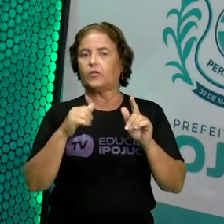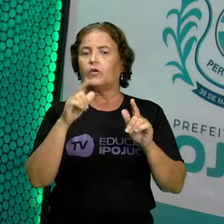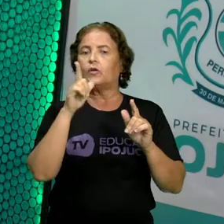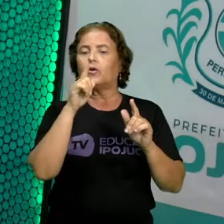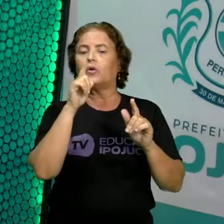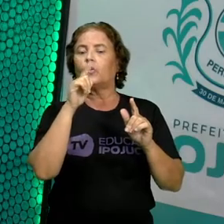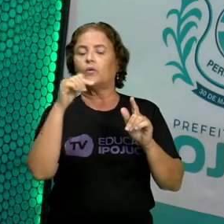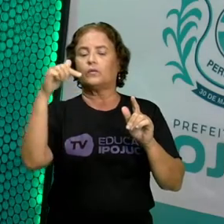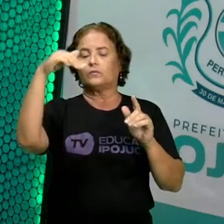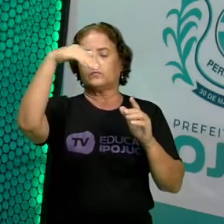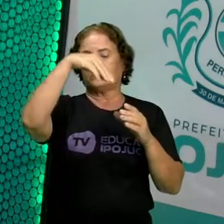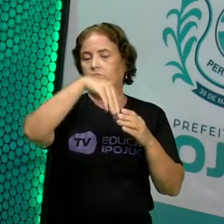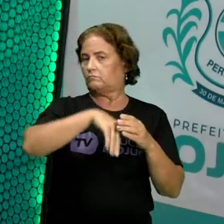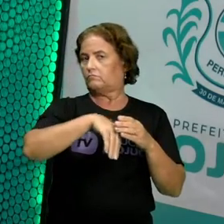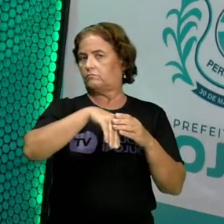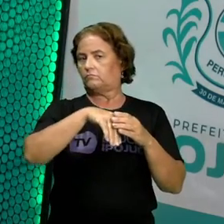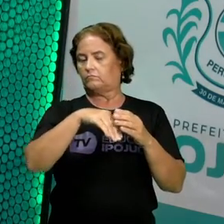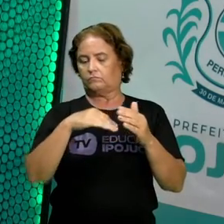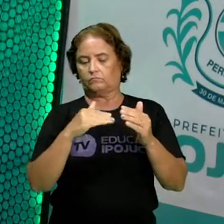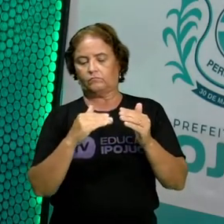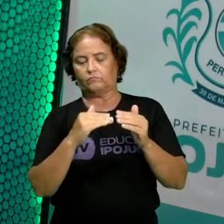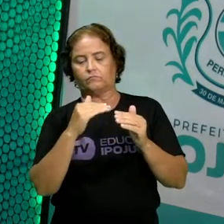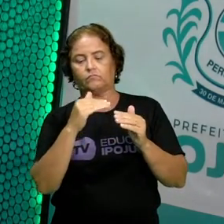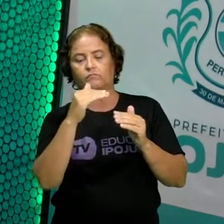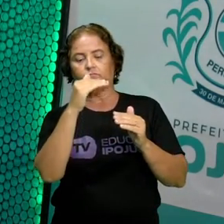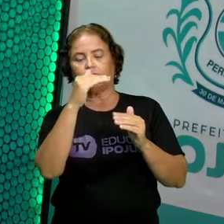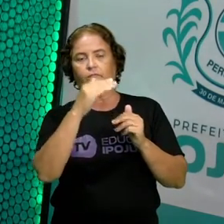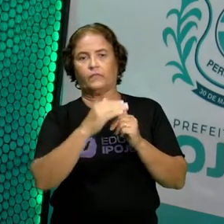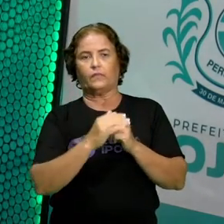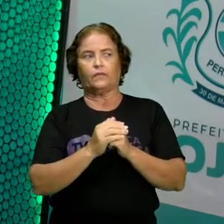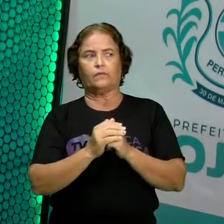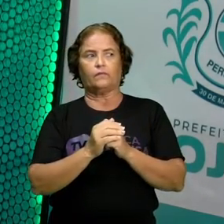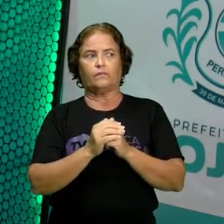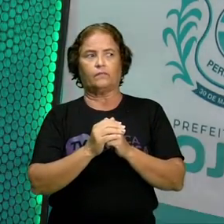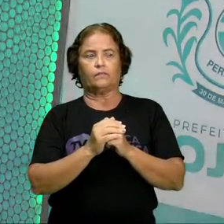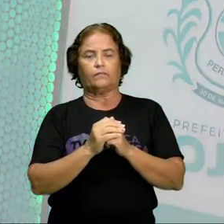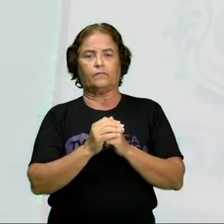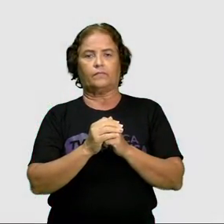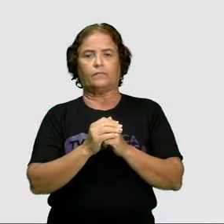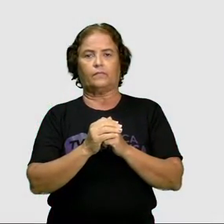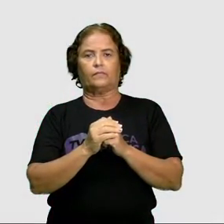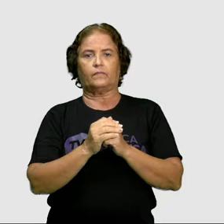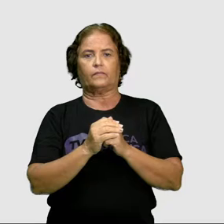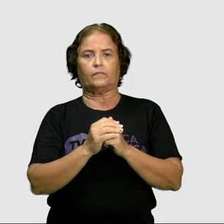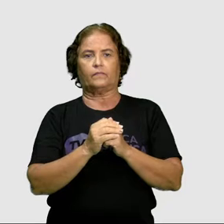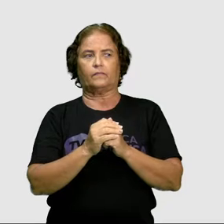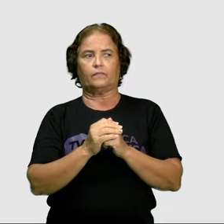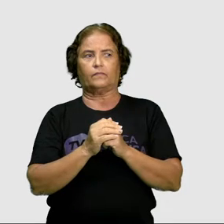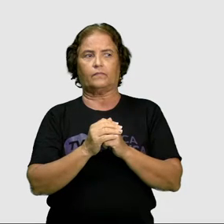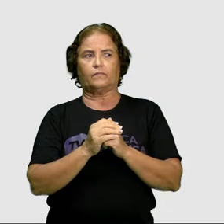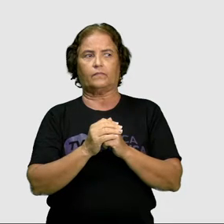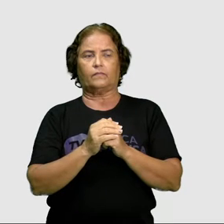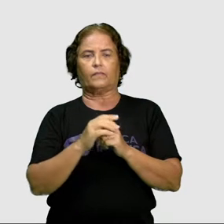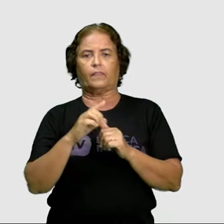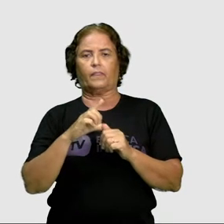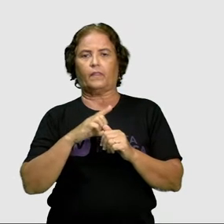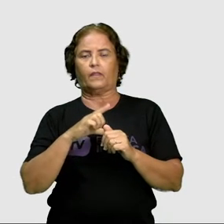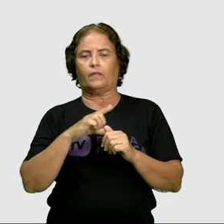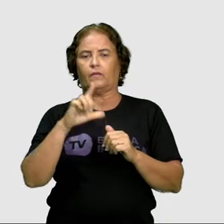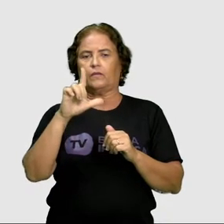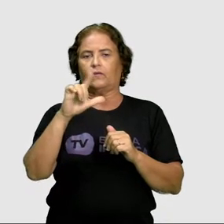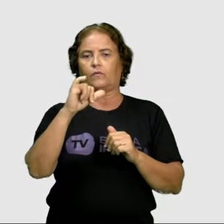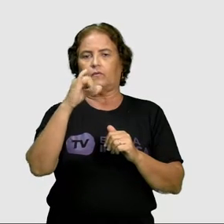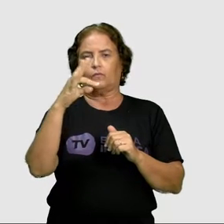ele cabe dentro dele. Então, temos aí o litro. E